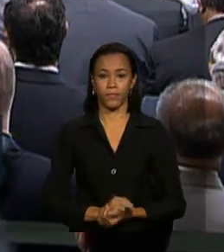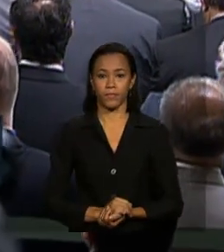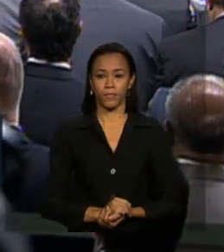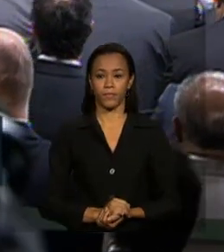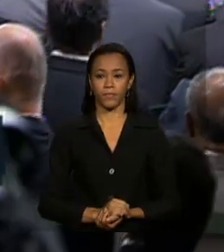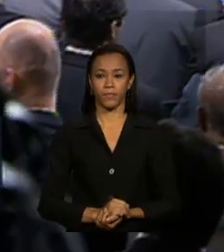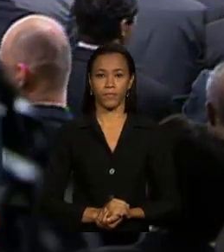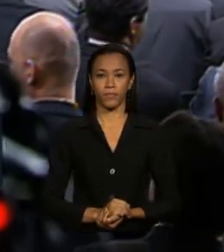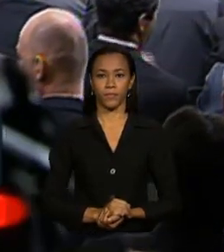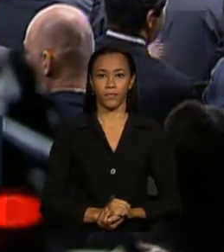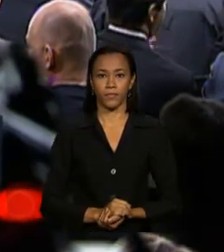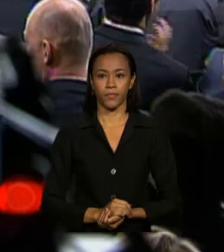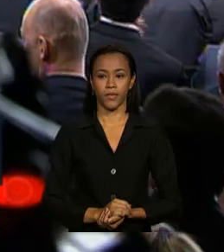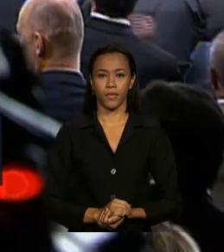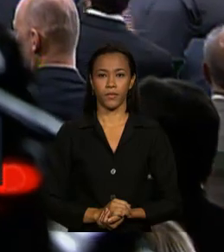República